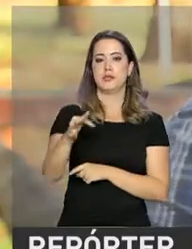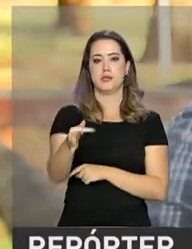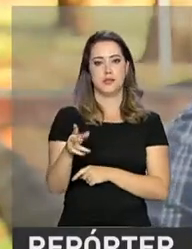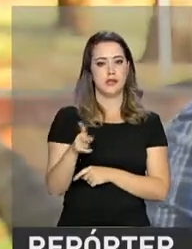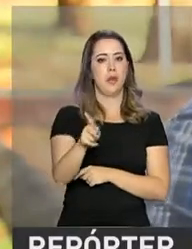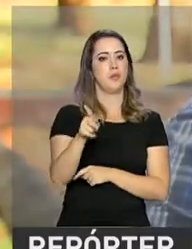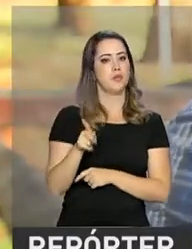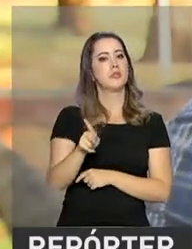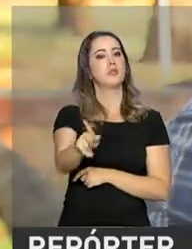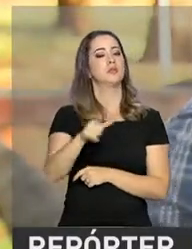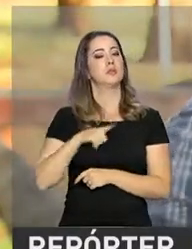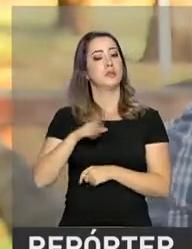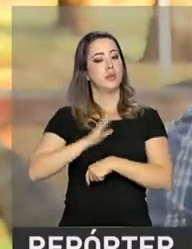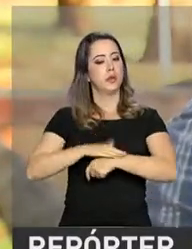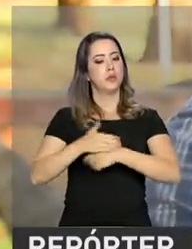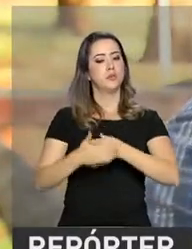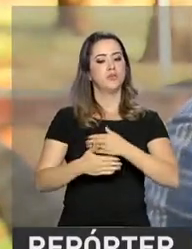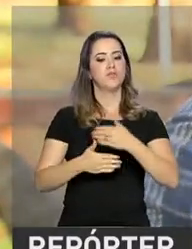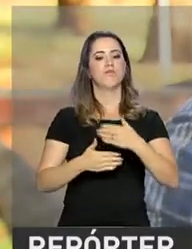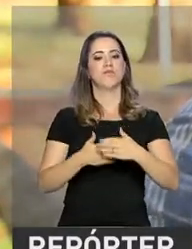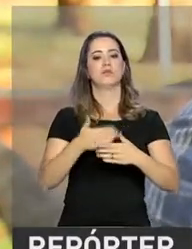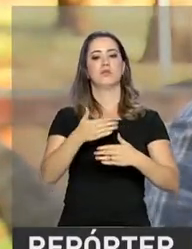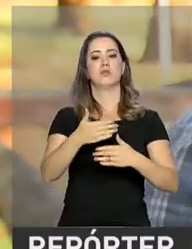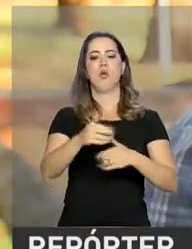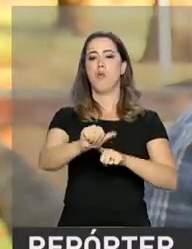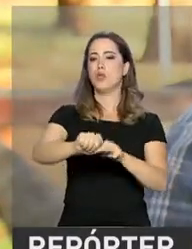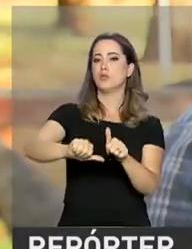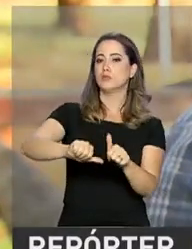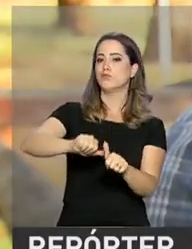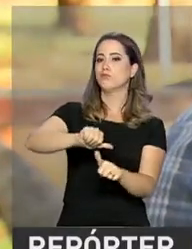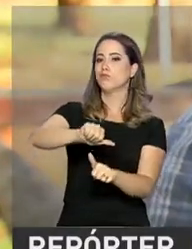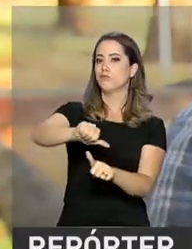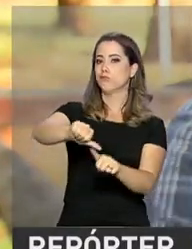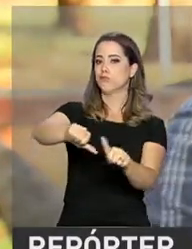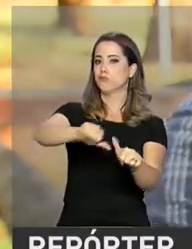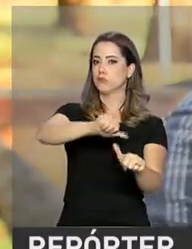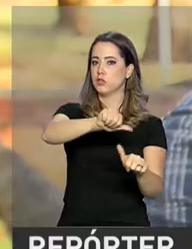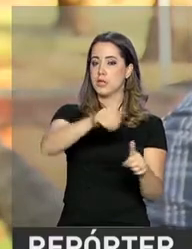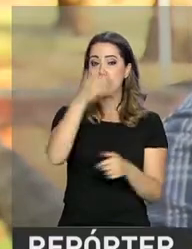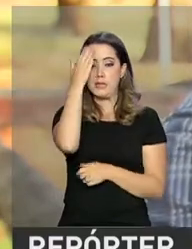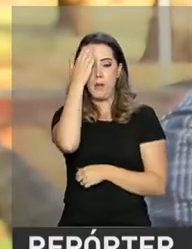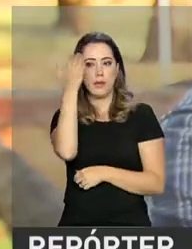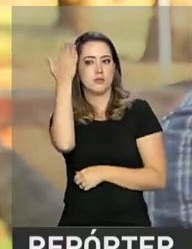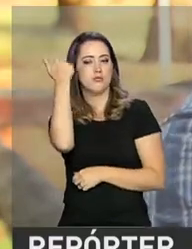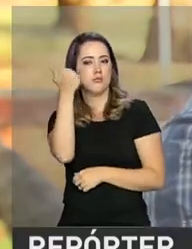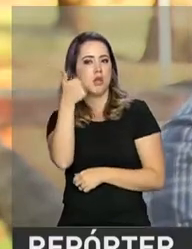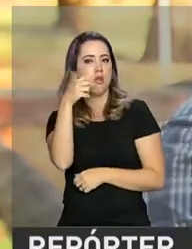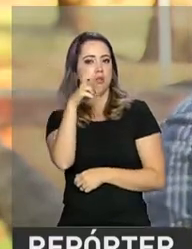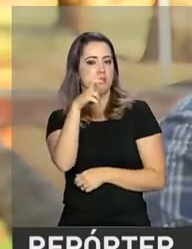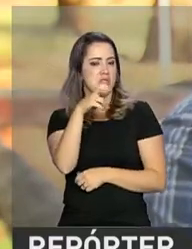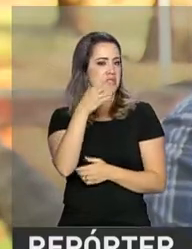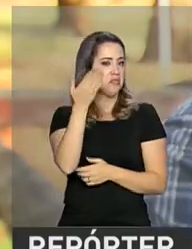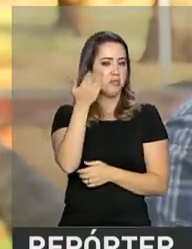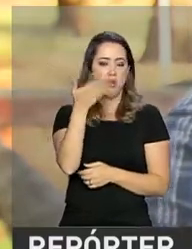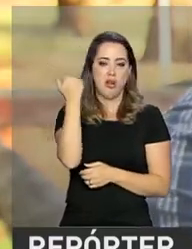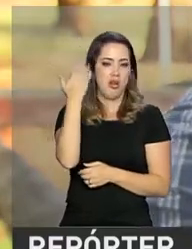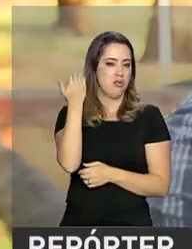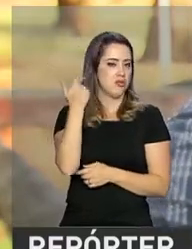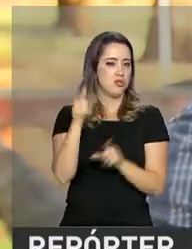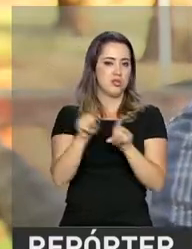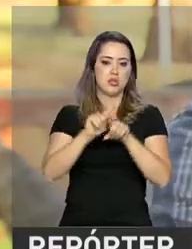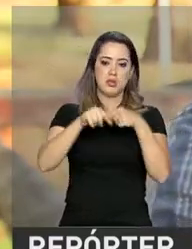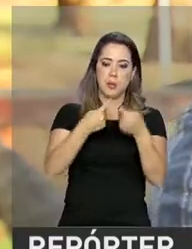criar uma linha do tempo a cada parcela de interesse do serviço florestal nós conseguimos saber como a floresta estava antes da exploração